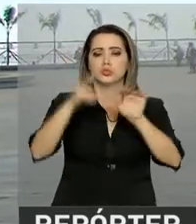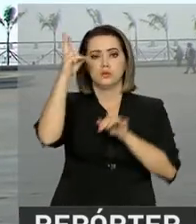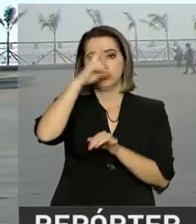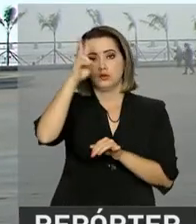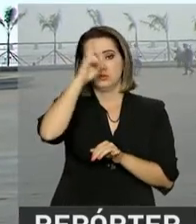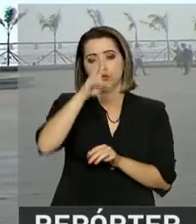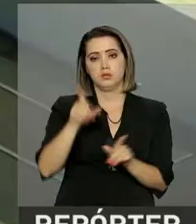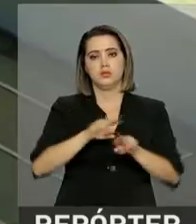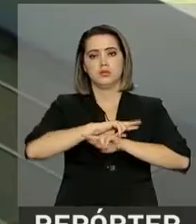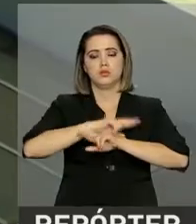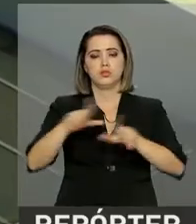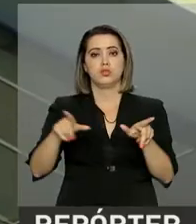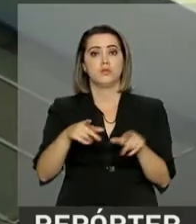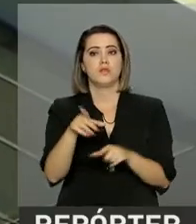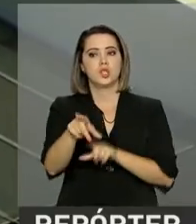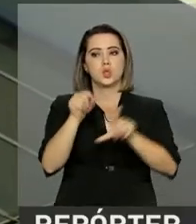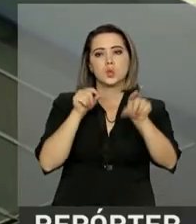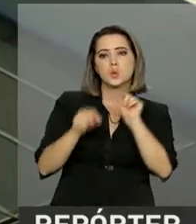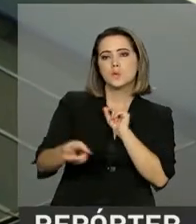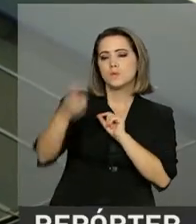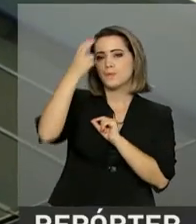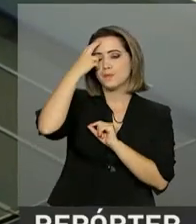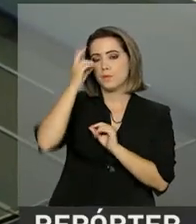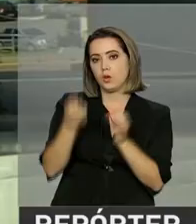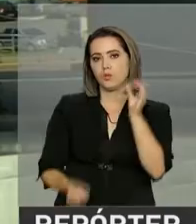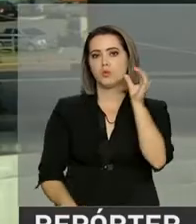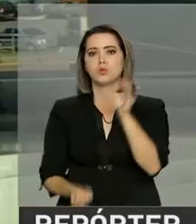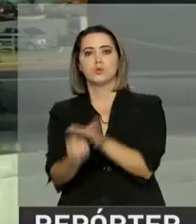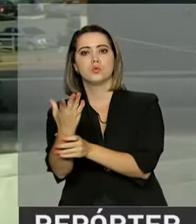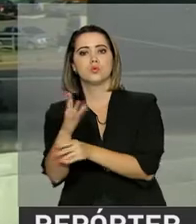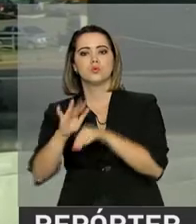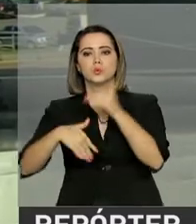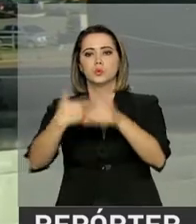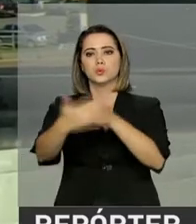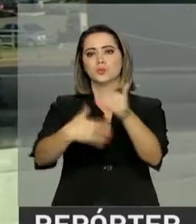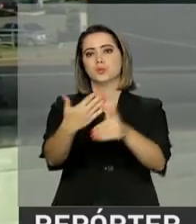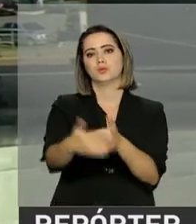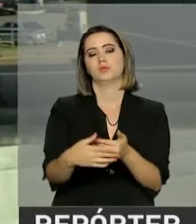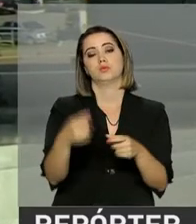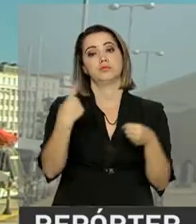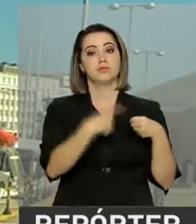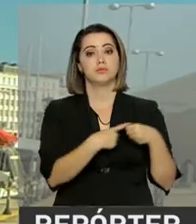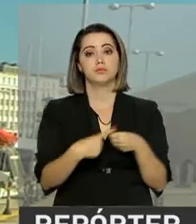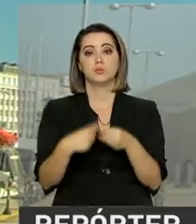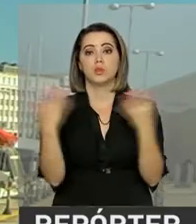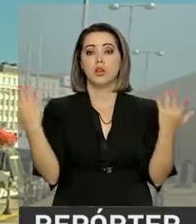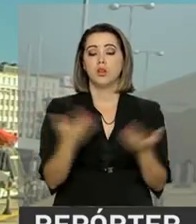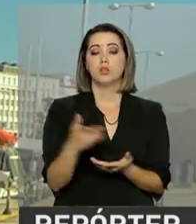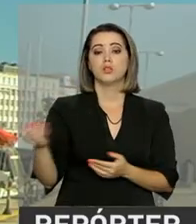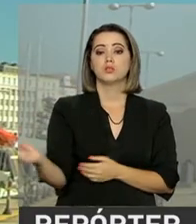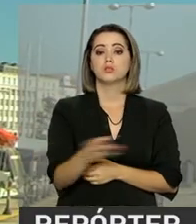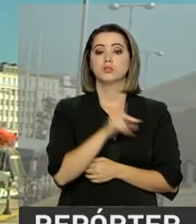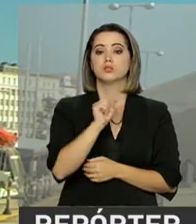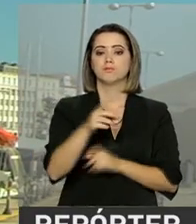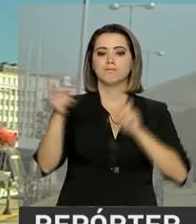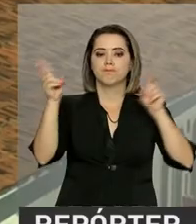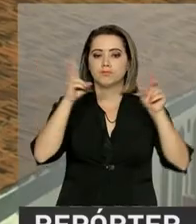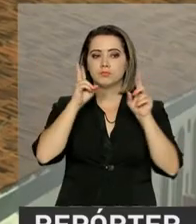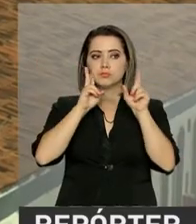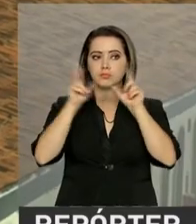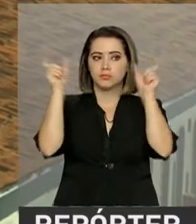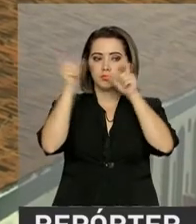cultural local que acompanhou o nascimento eo desenvolvimento da cidade agora vai ganhar mais um na atração